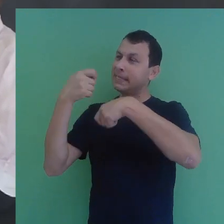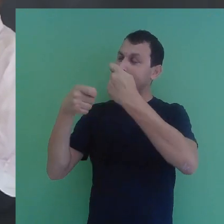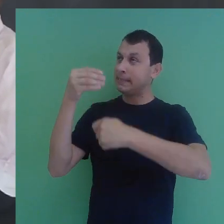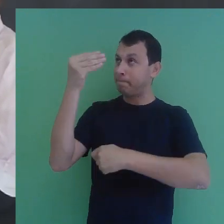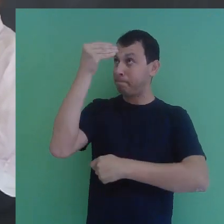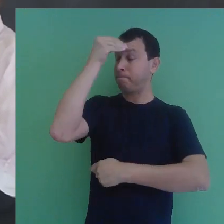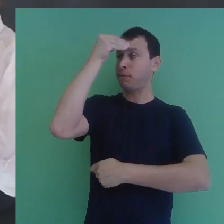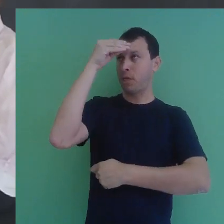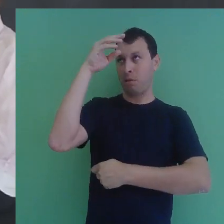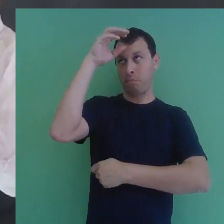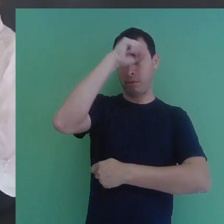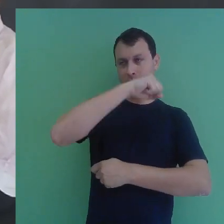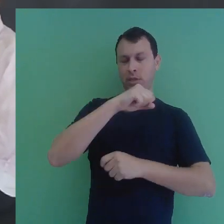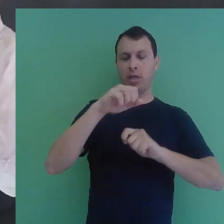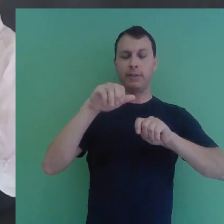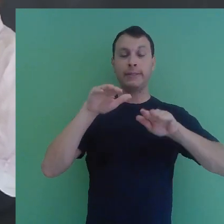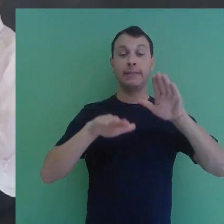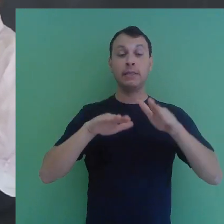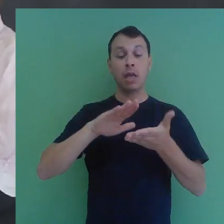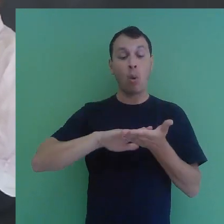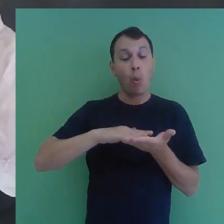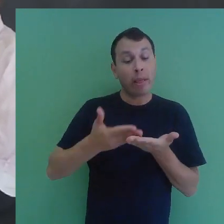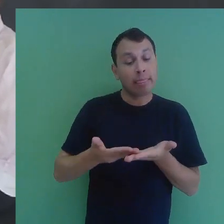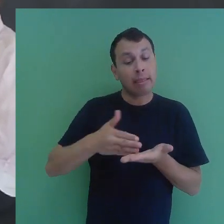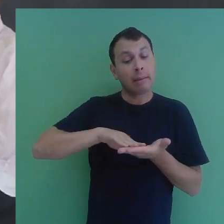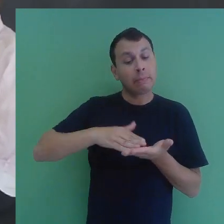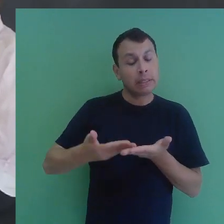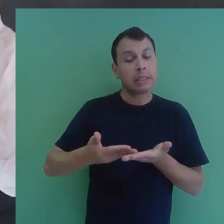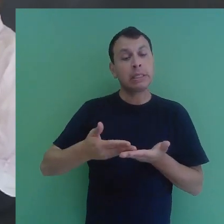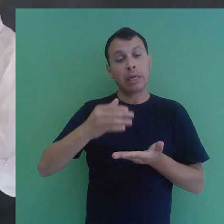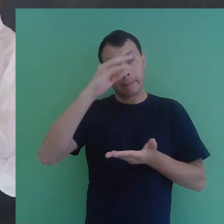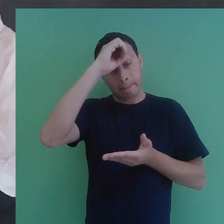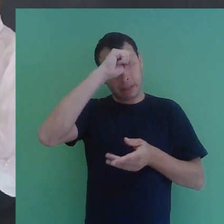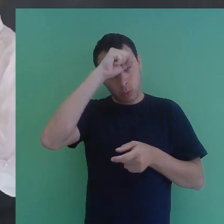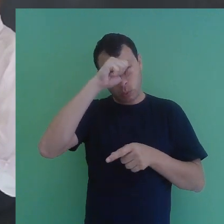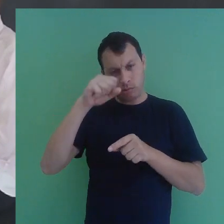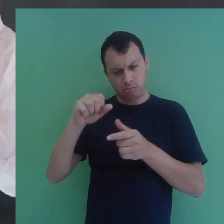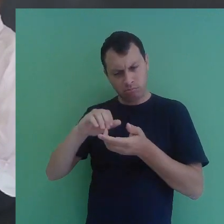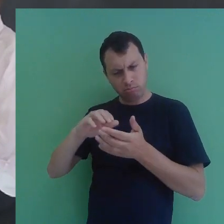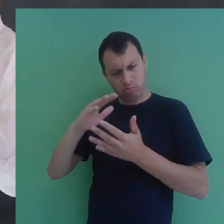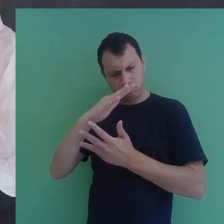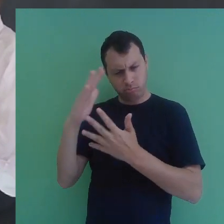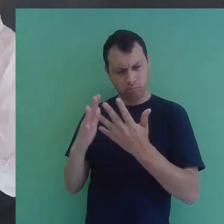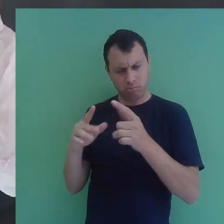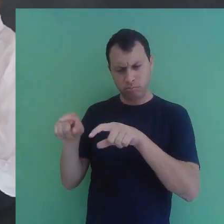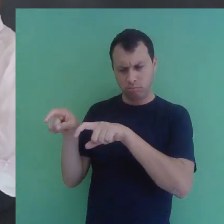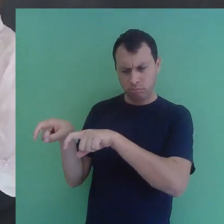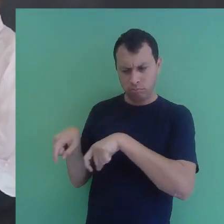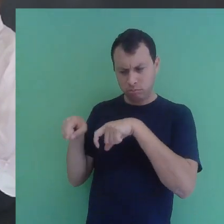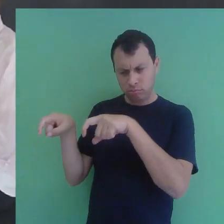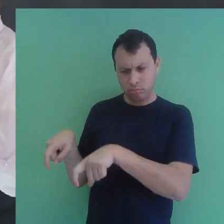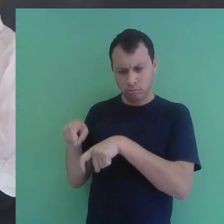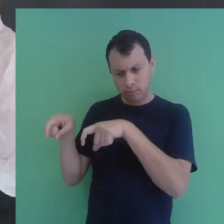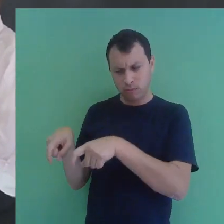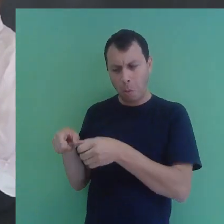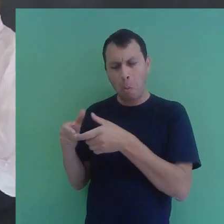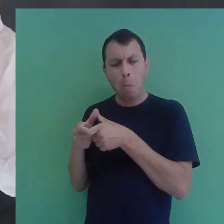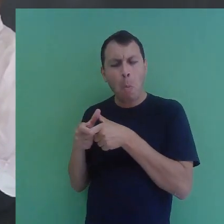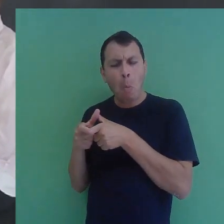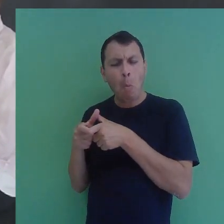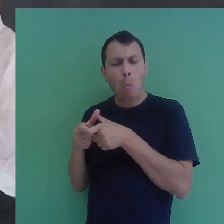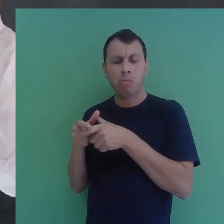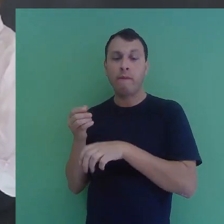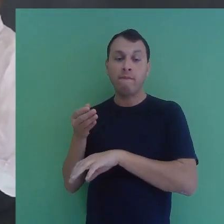exemplo, que aprendeu Libras numa cidade do interior, ele talvez tenha um pouco mais de dificuldade quando ele vai para a cidade